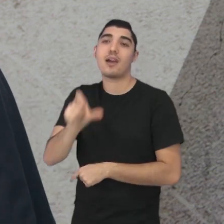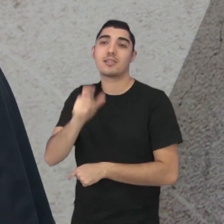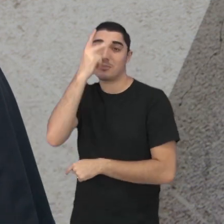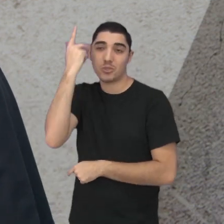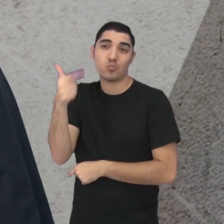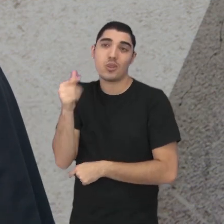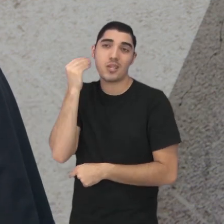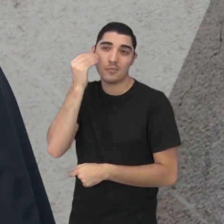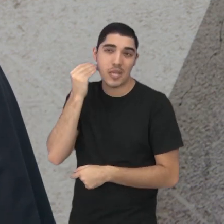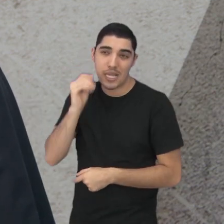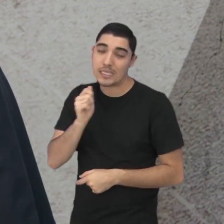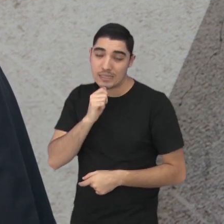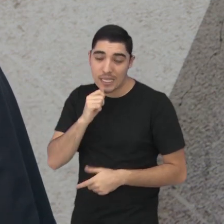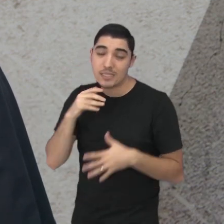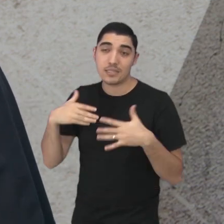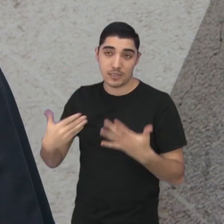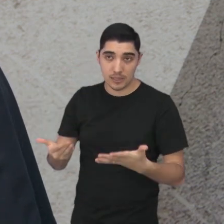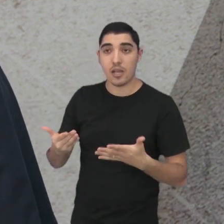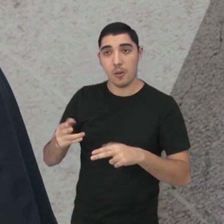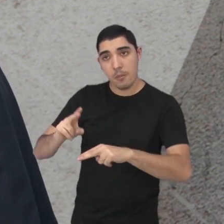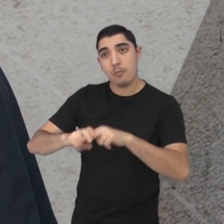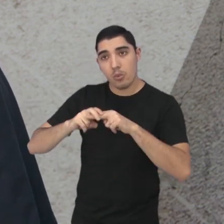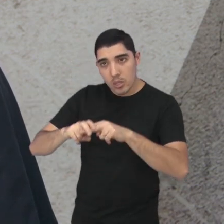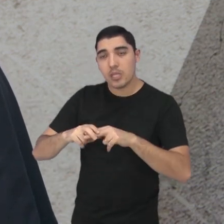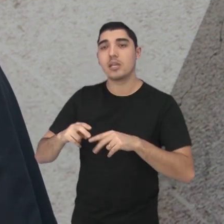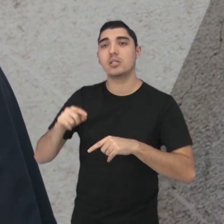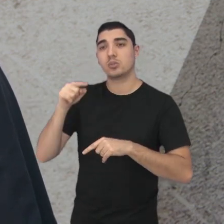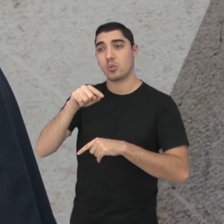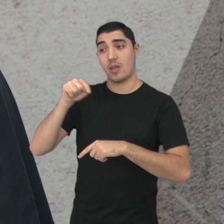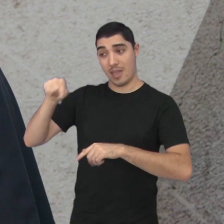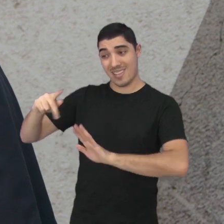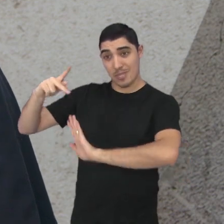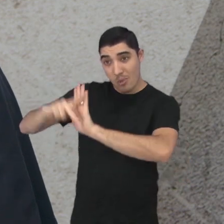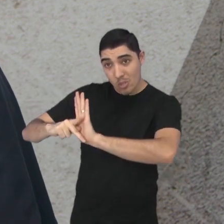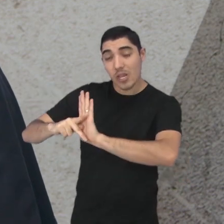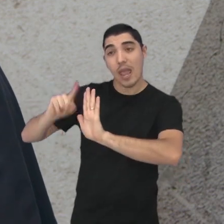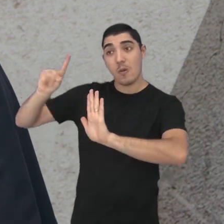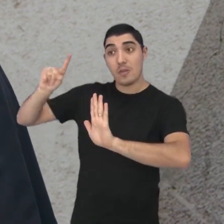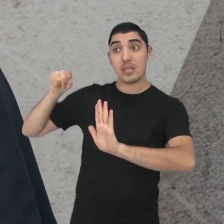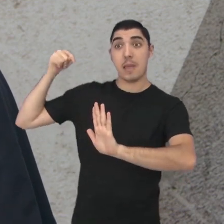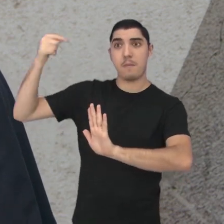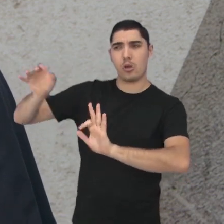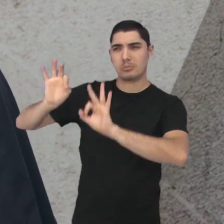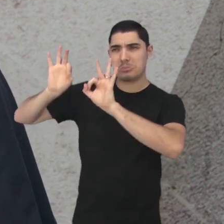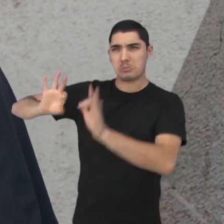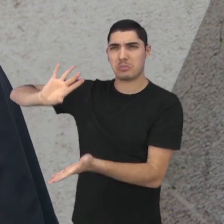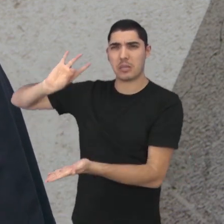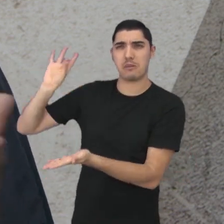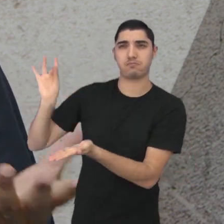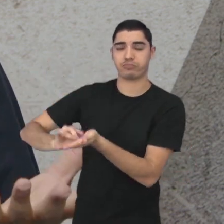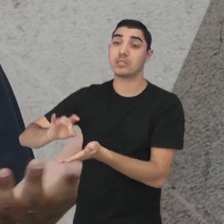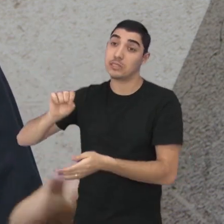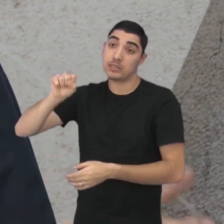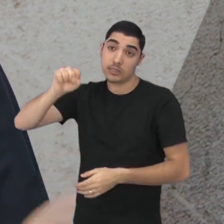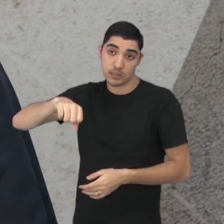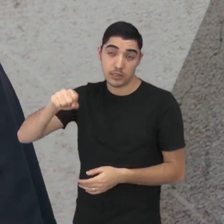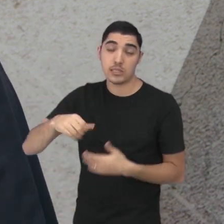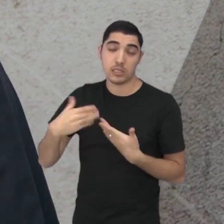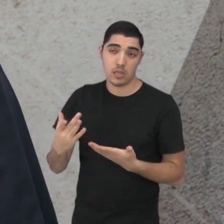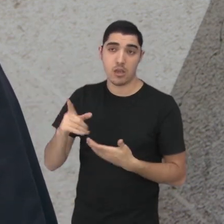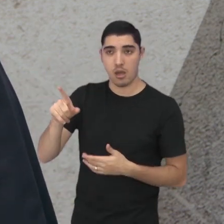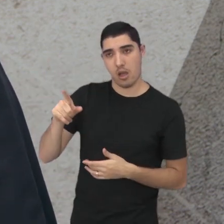experiência, talvez ali, que necessária para realmente fazer aquele projeto se tornar um projeto um pouquinho maior. Então,